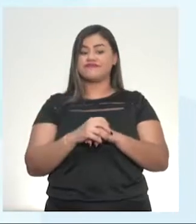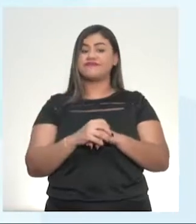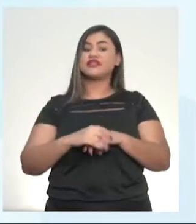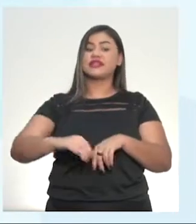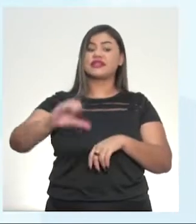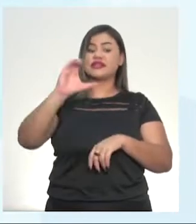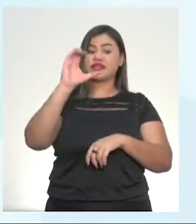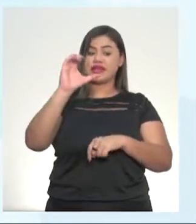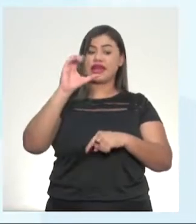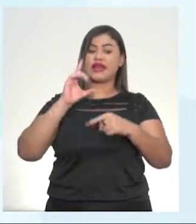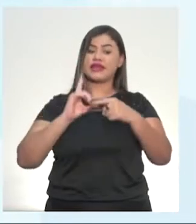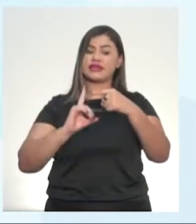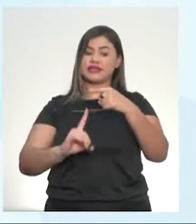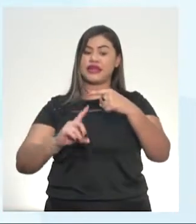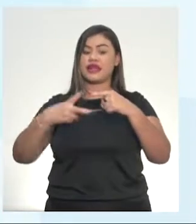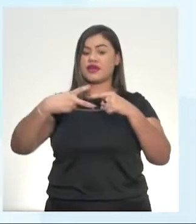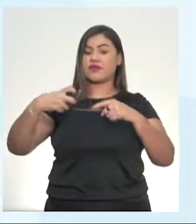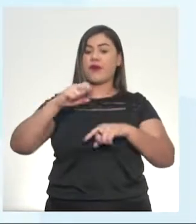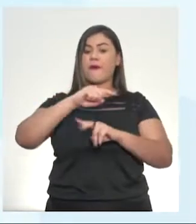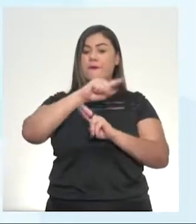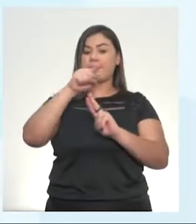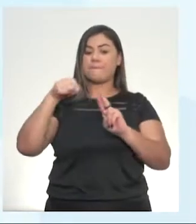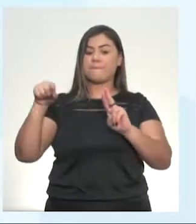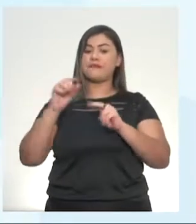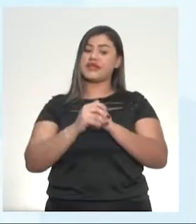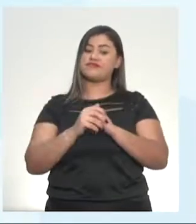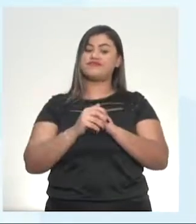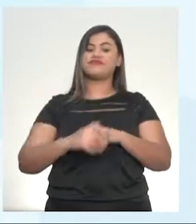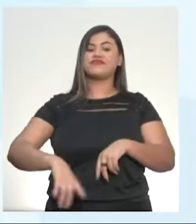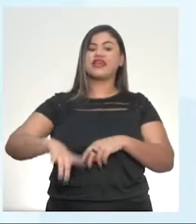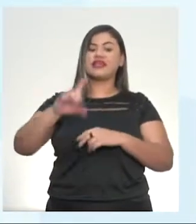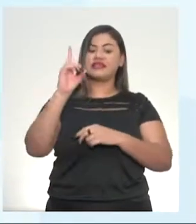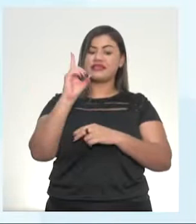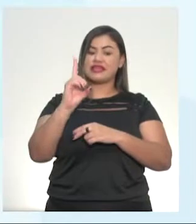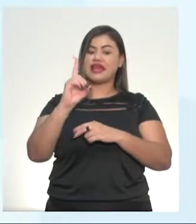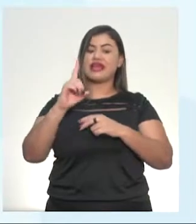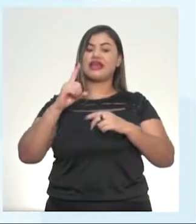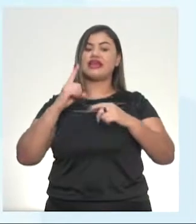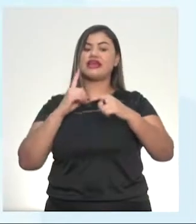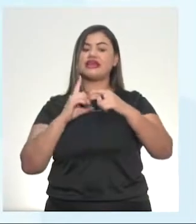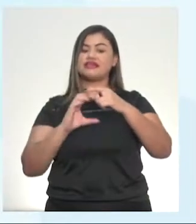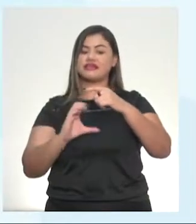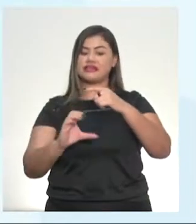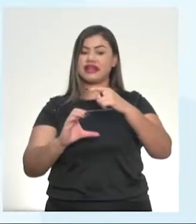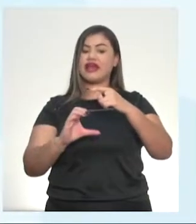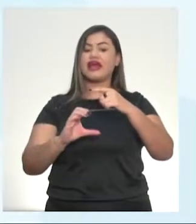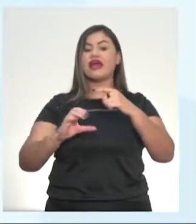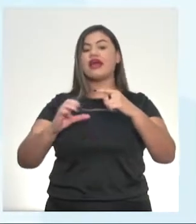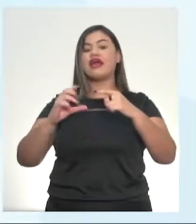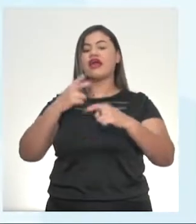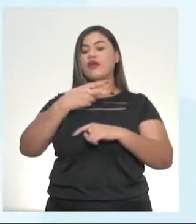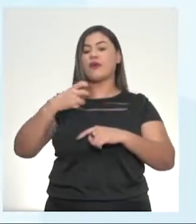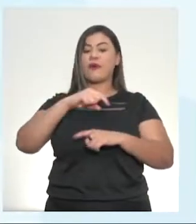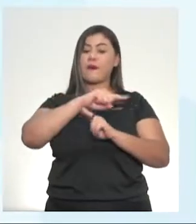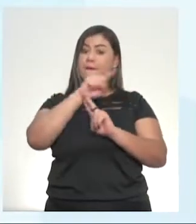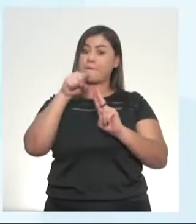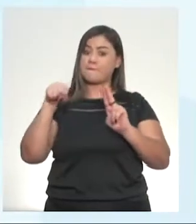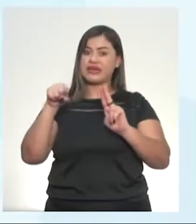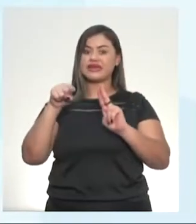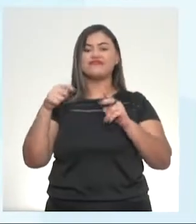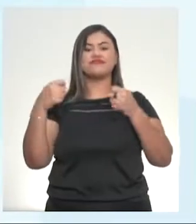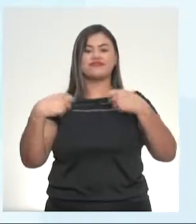C dividido por D é igual a π? Ou letra D, D dividido por C é igual a π? Preste atenção,